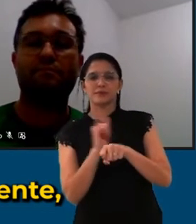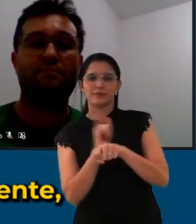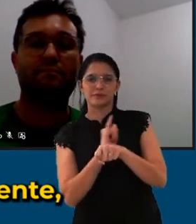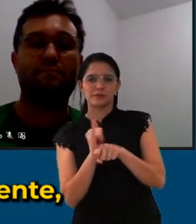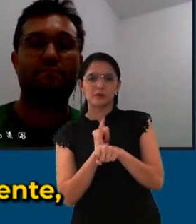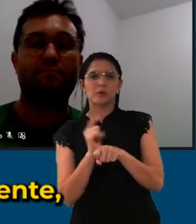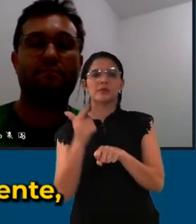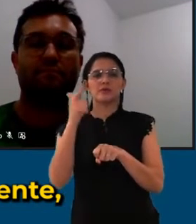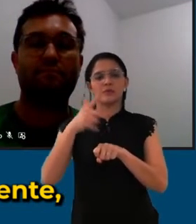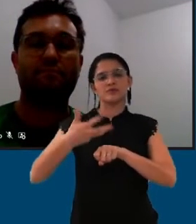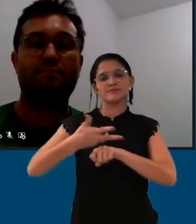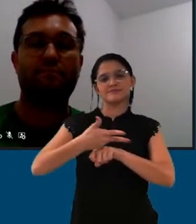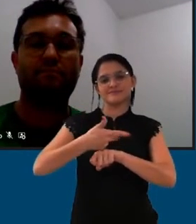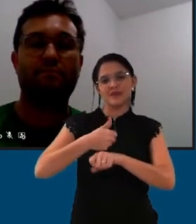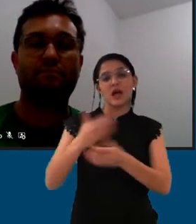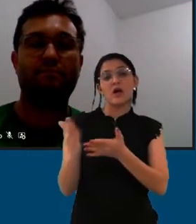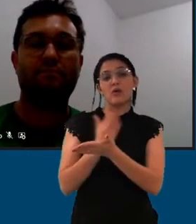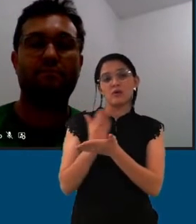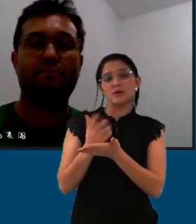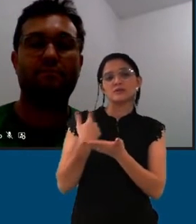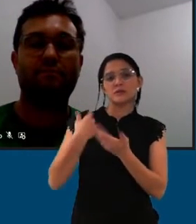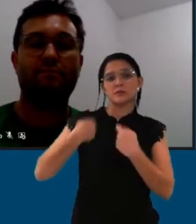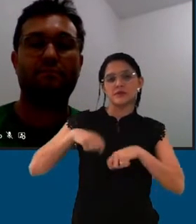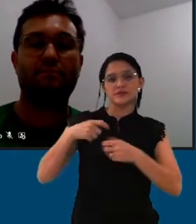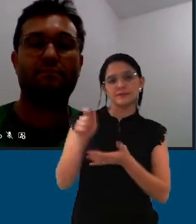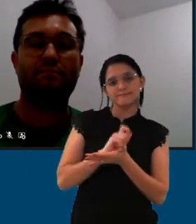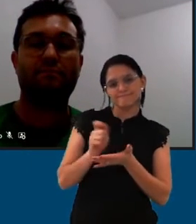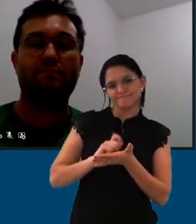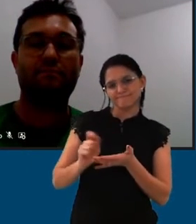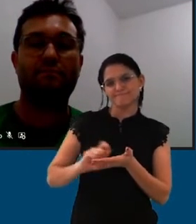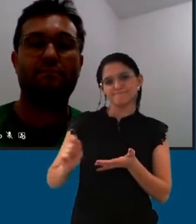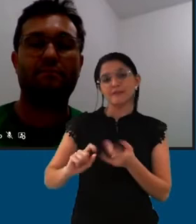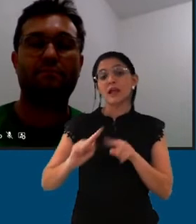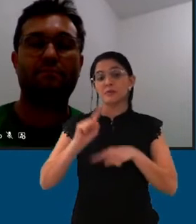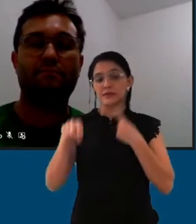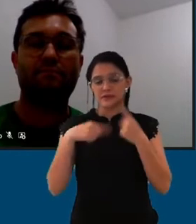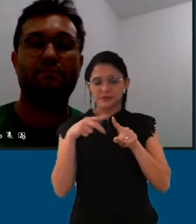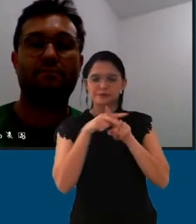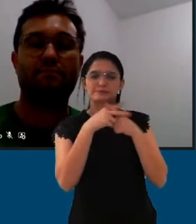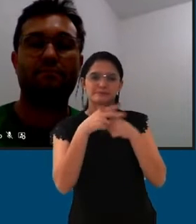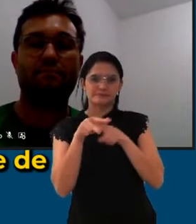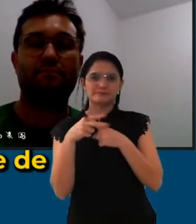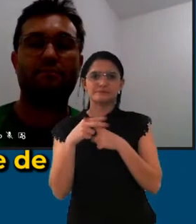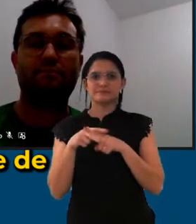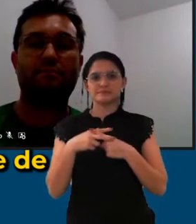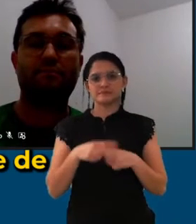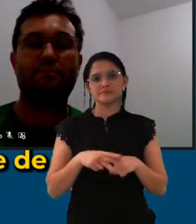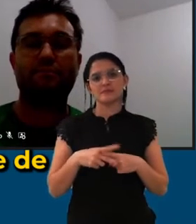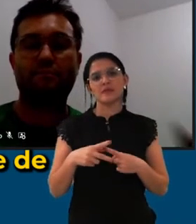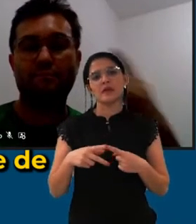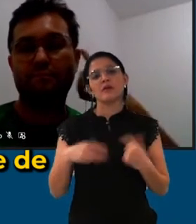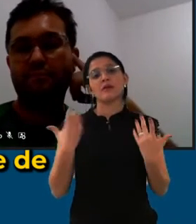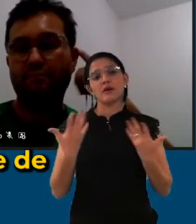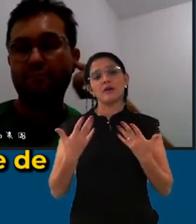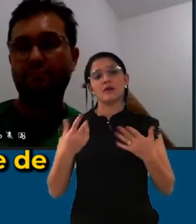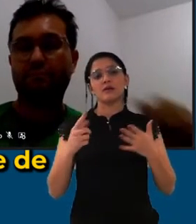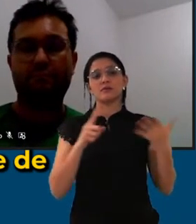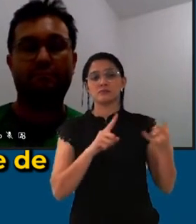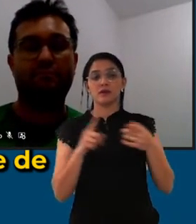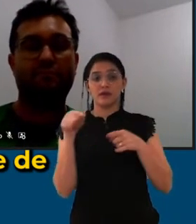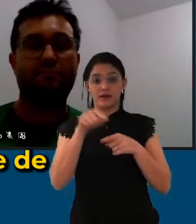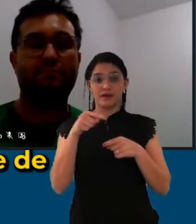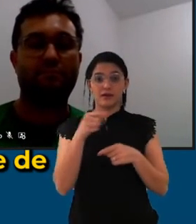algumas coisas manualmente, mas depois a gente ajustou aqui. Foi uma audiência